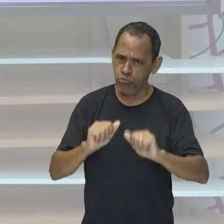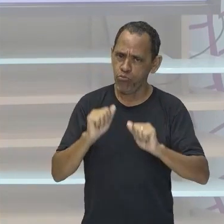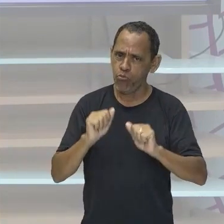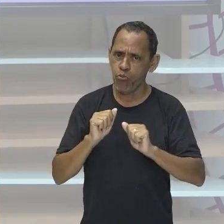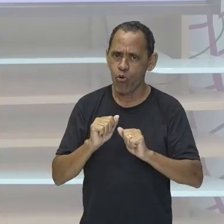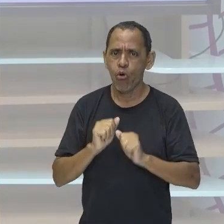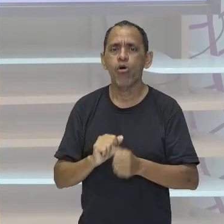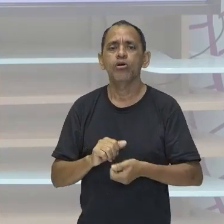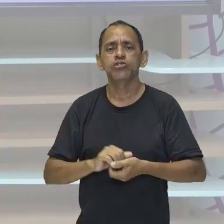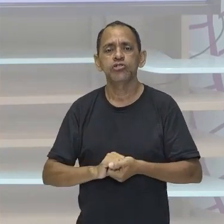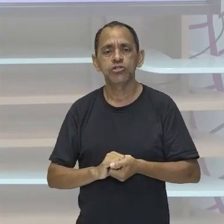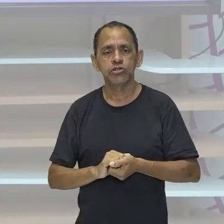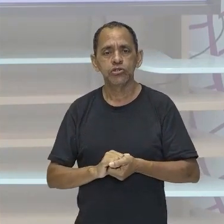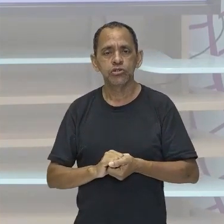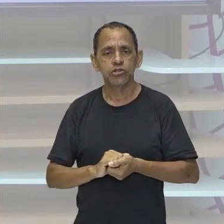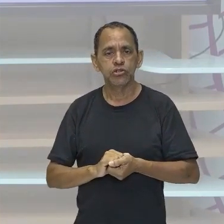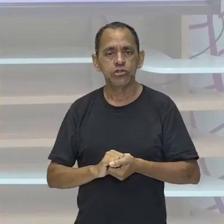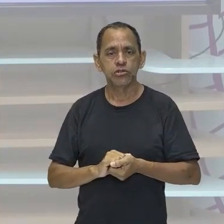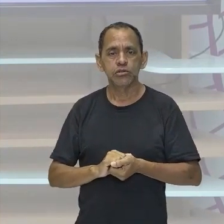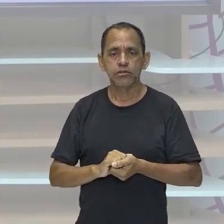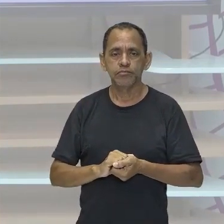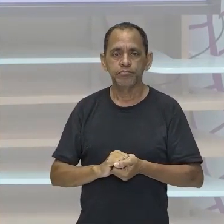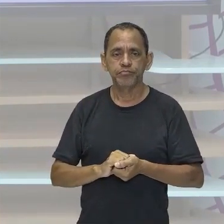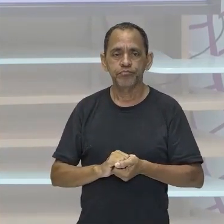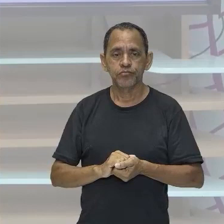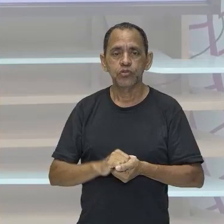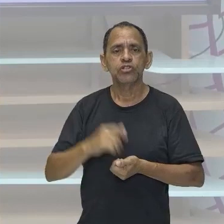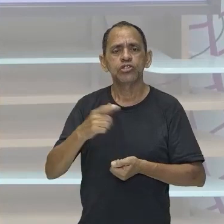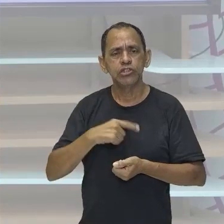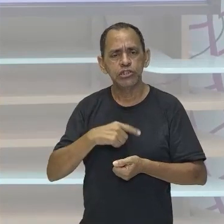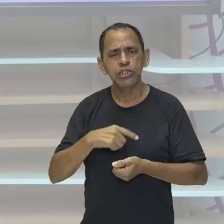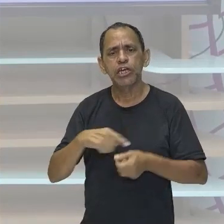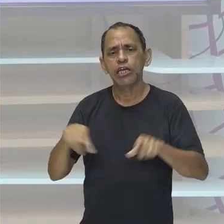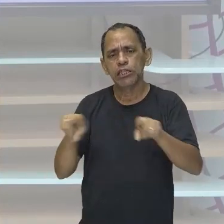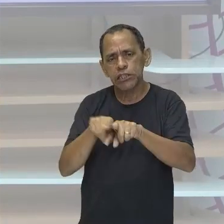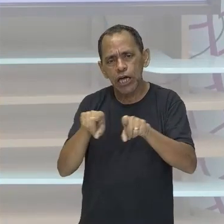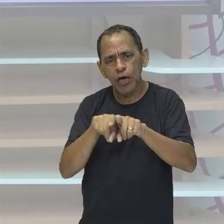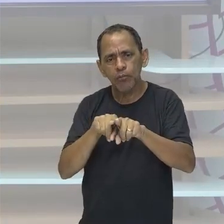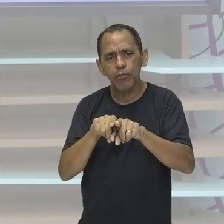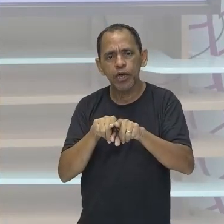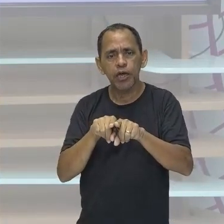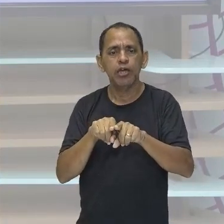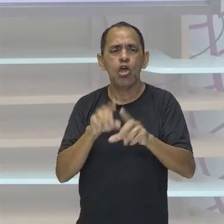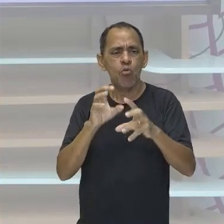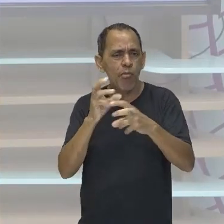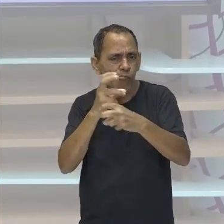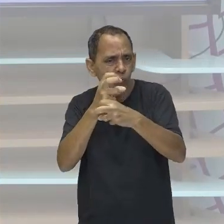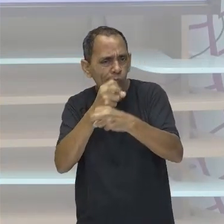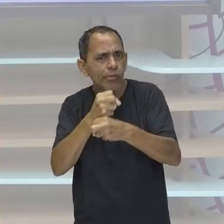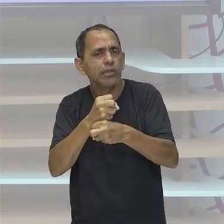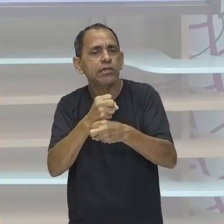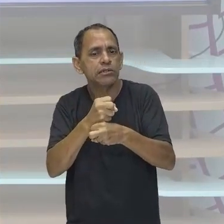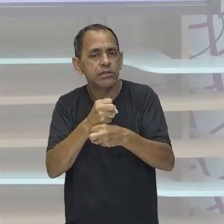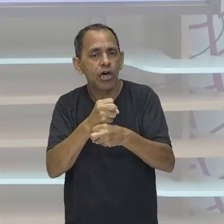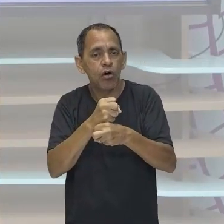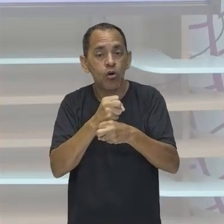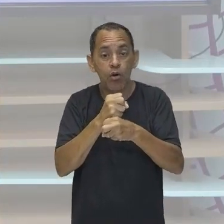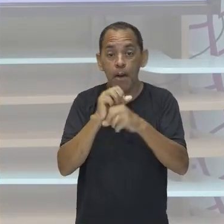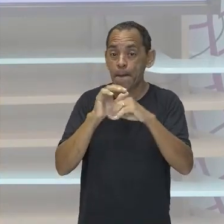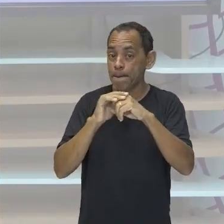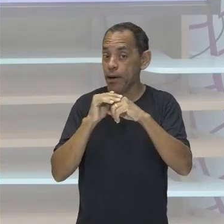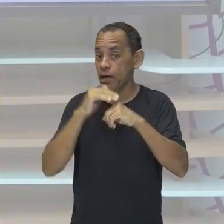corpórea, ou como você está com uma minimização de massa corpórea. Tanto um extremo quanto